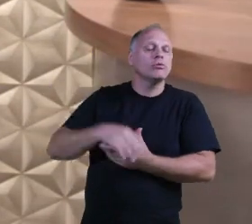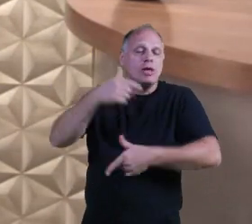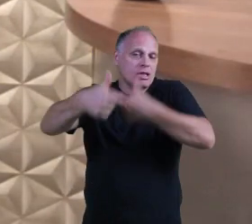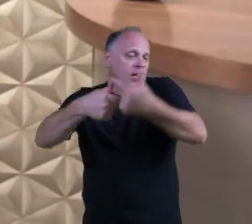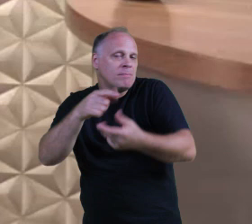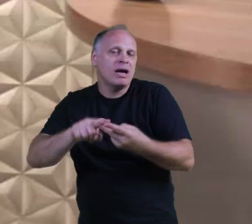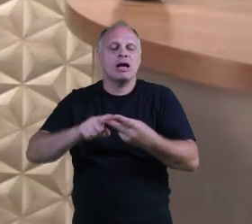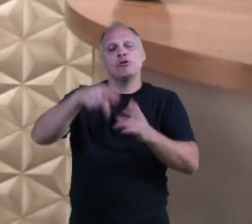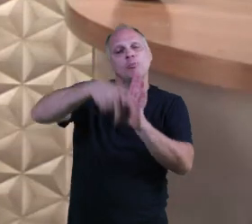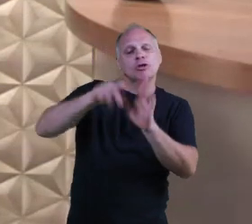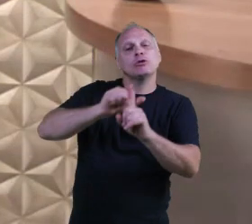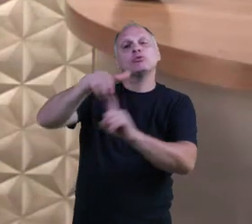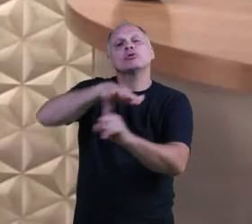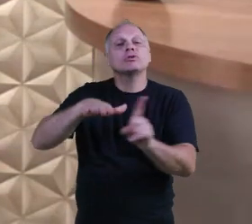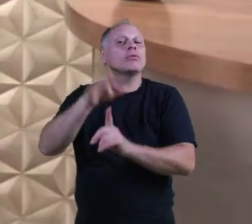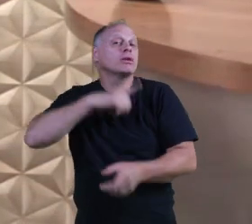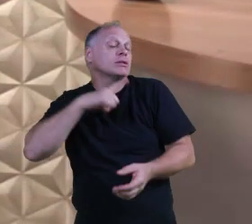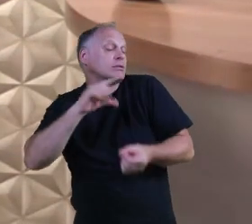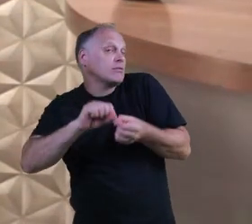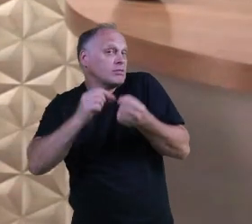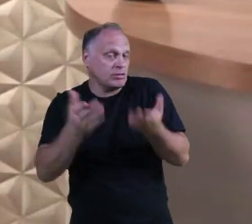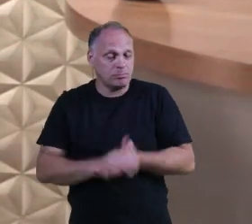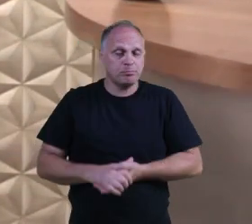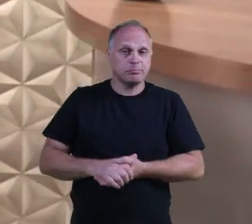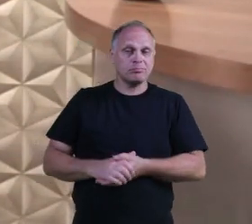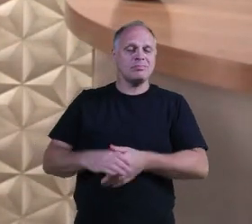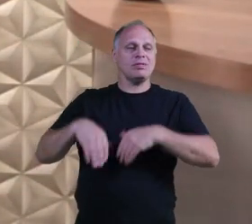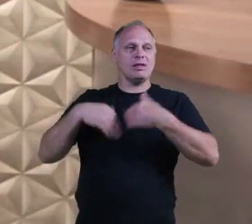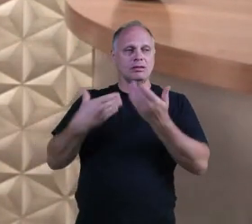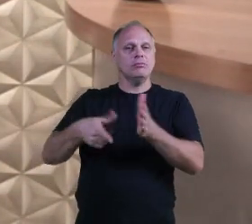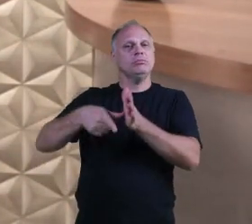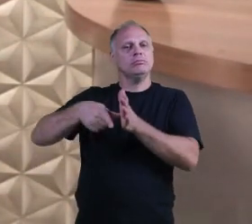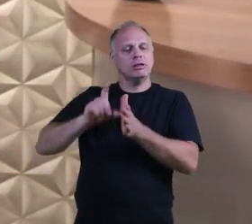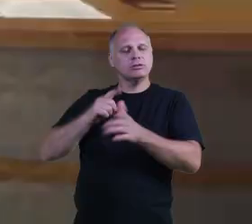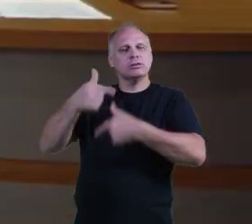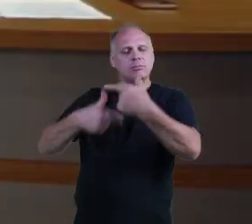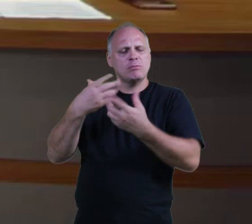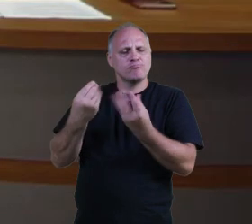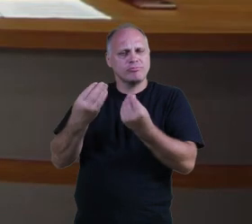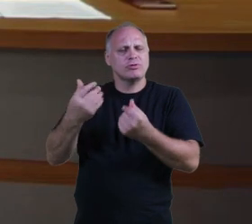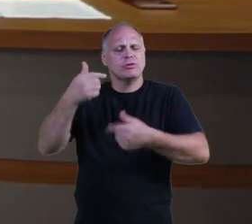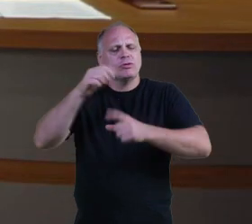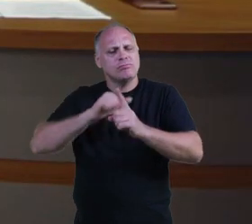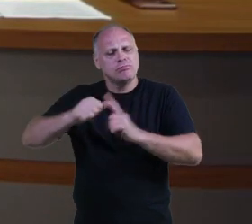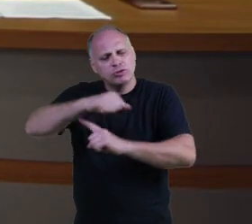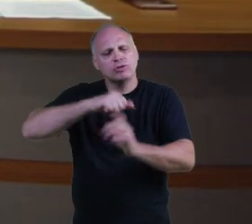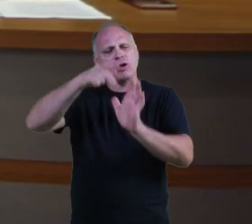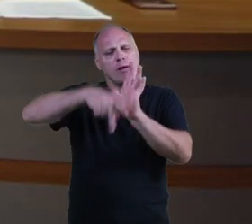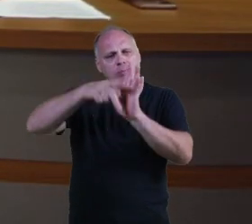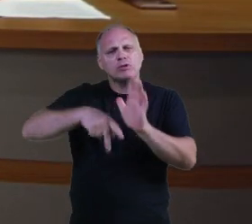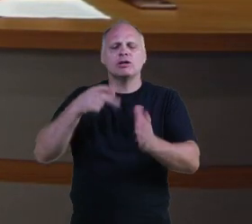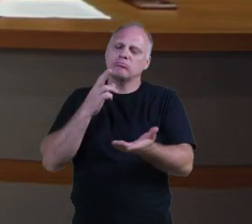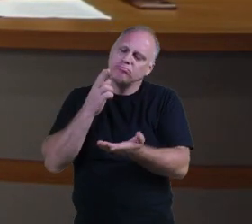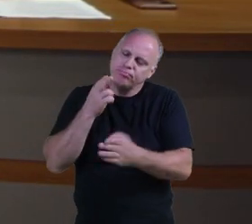Tom Astral, entendeu? Em homenagem ao meu amigo, né? E o nome tudo a ver com a questão da música, né? E da cultura que